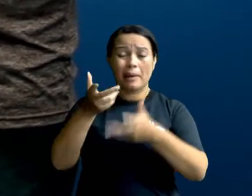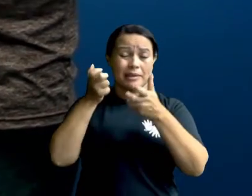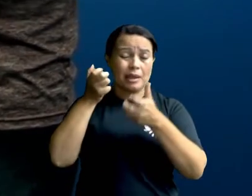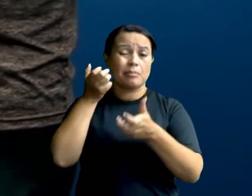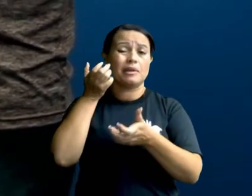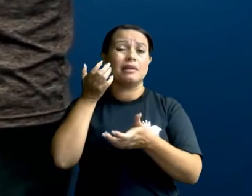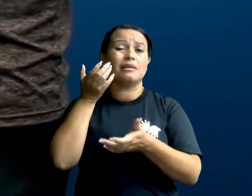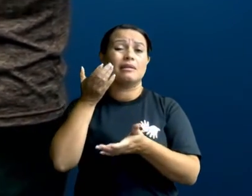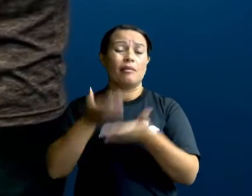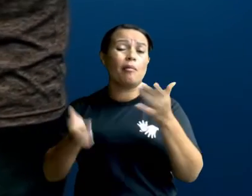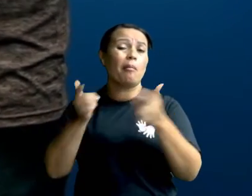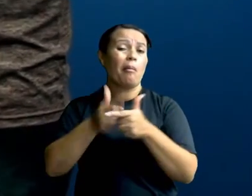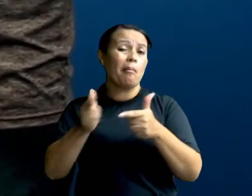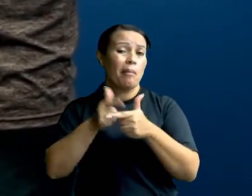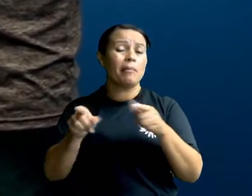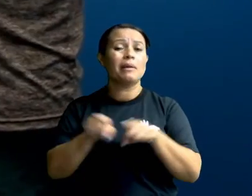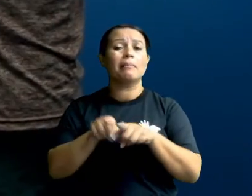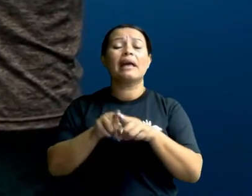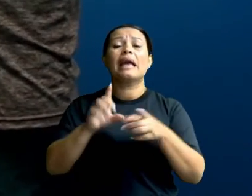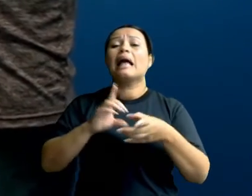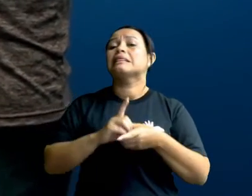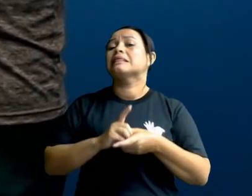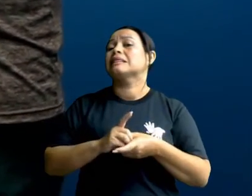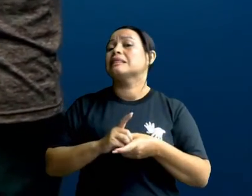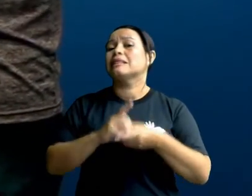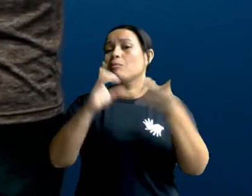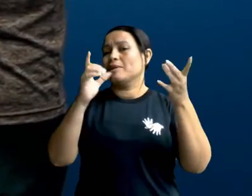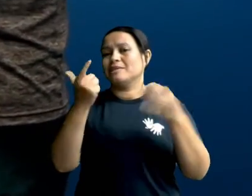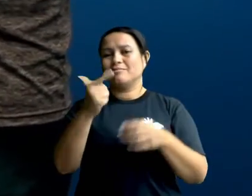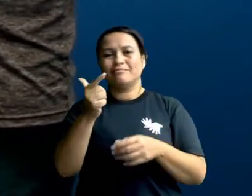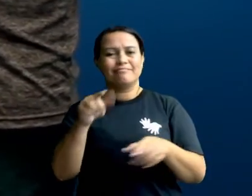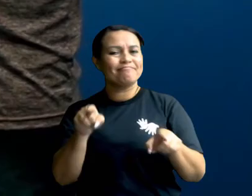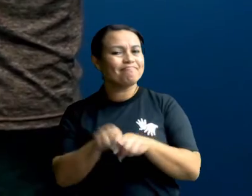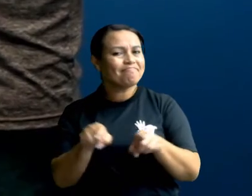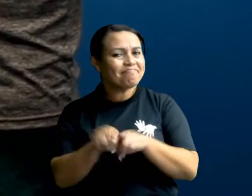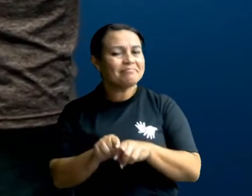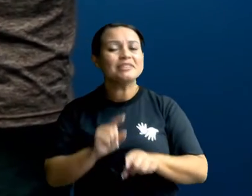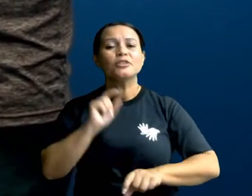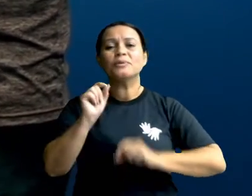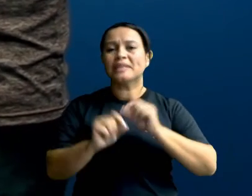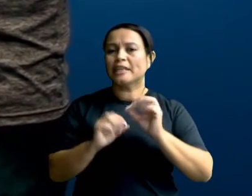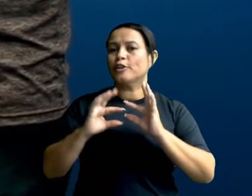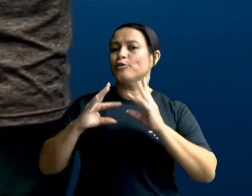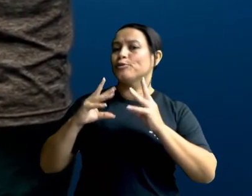a liberdade de expressão, democracia, tudo isso fica